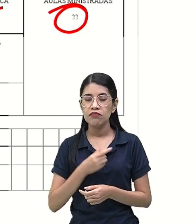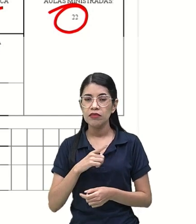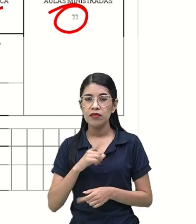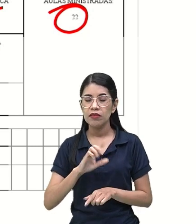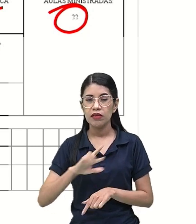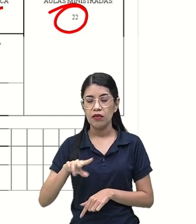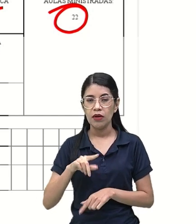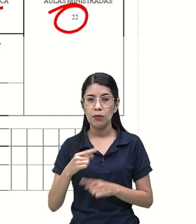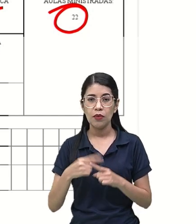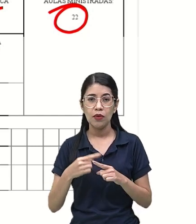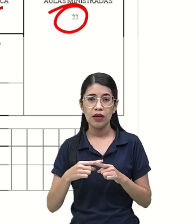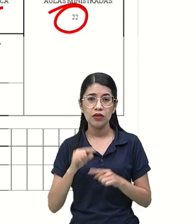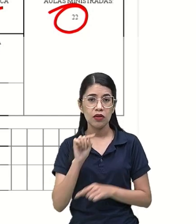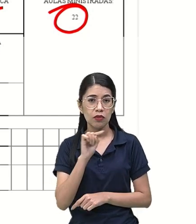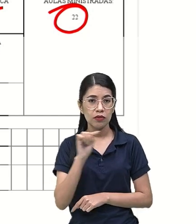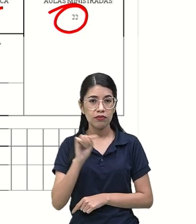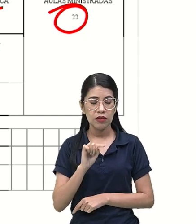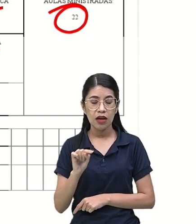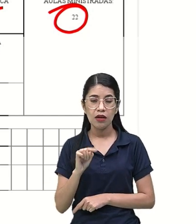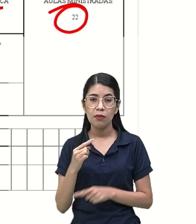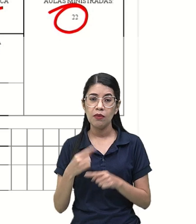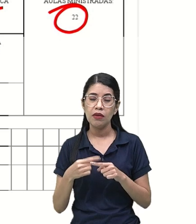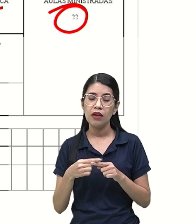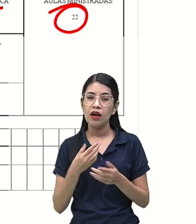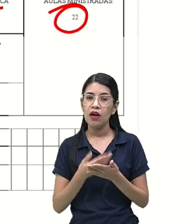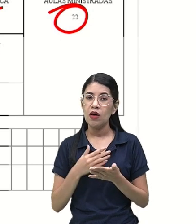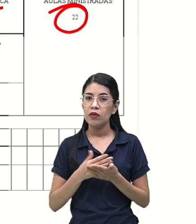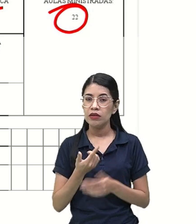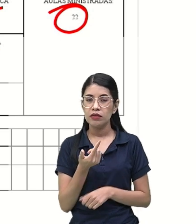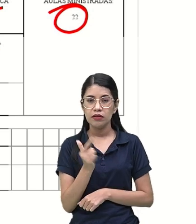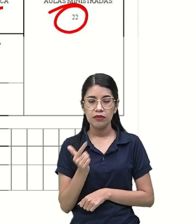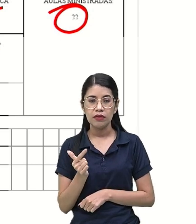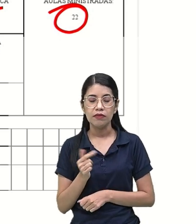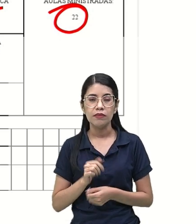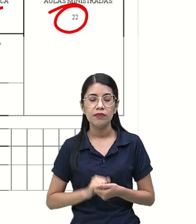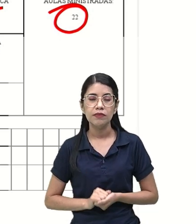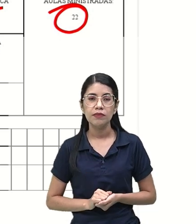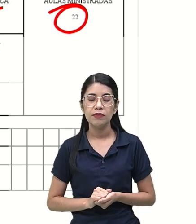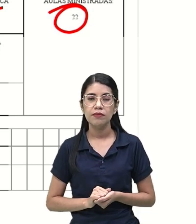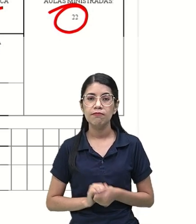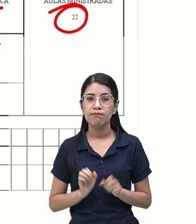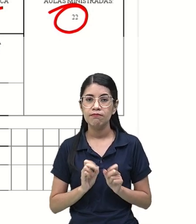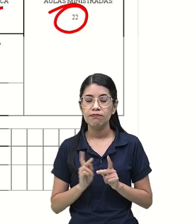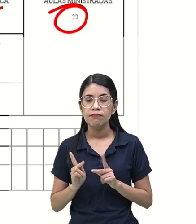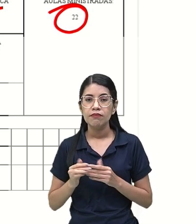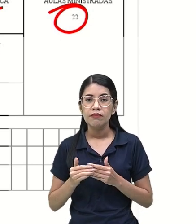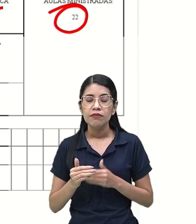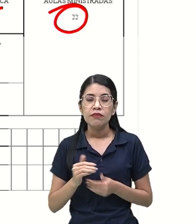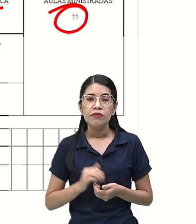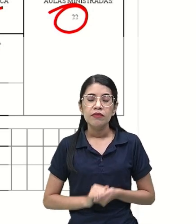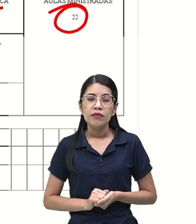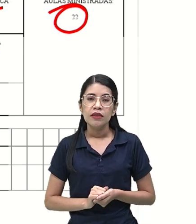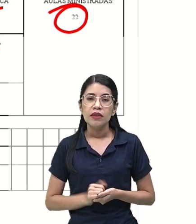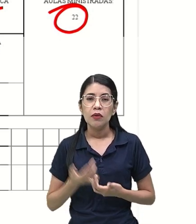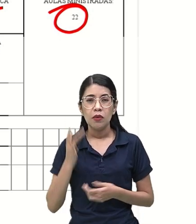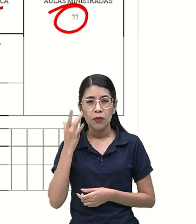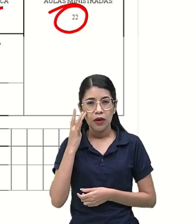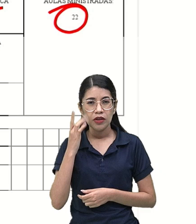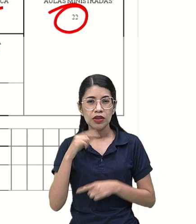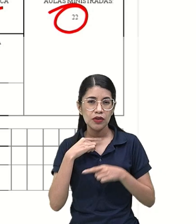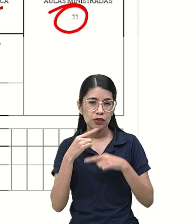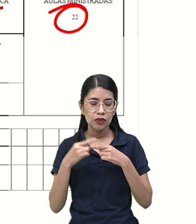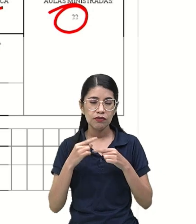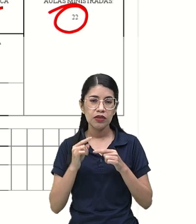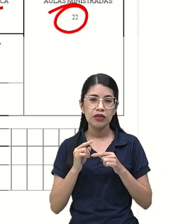não houve aula esse dia que foi decretado ponto facultativo, tá joia? Então, acredito que as dúvidas vão